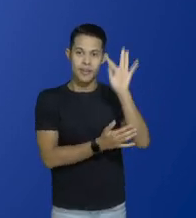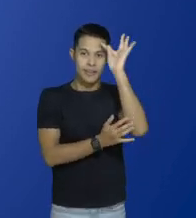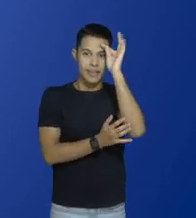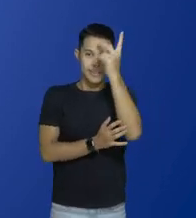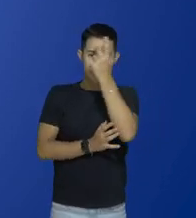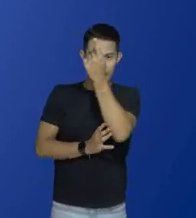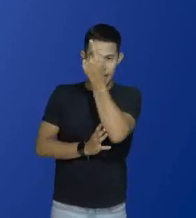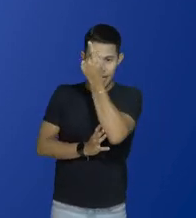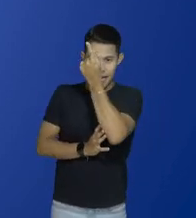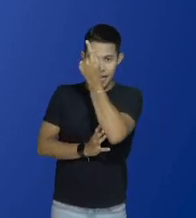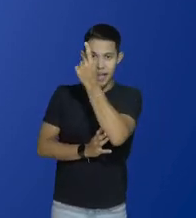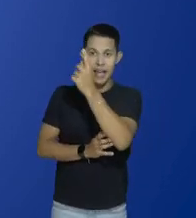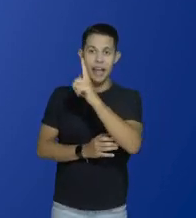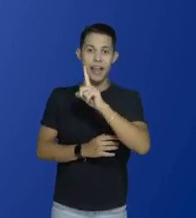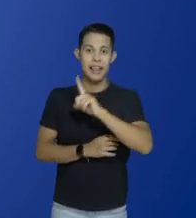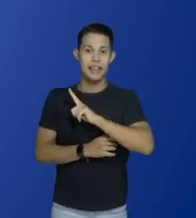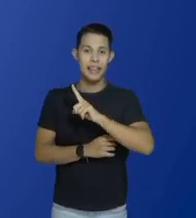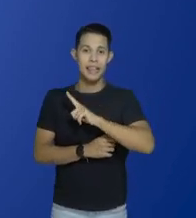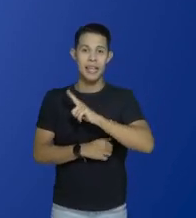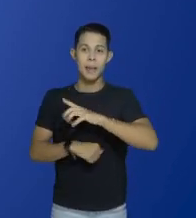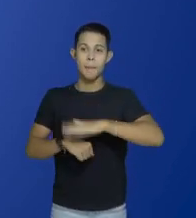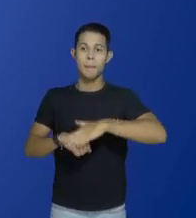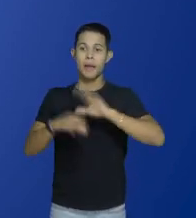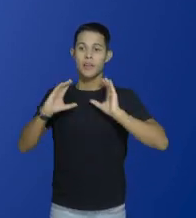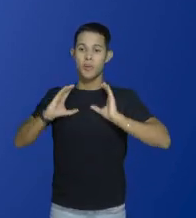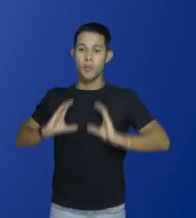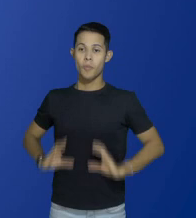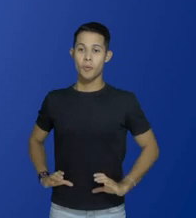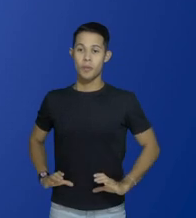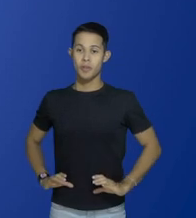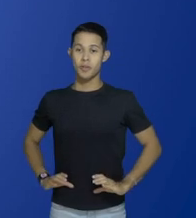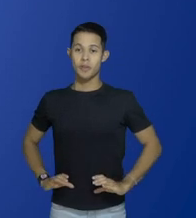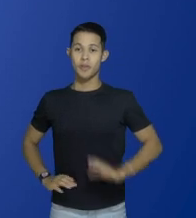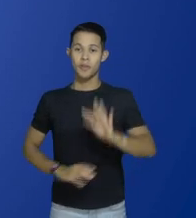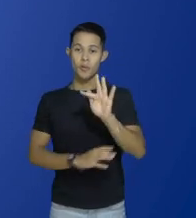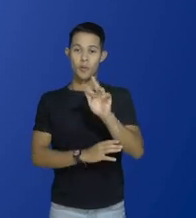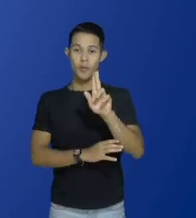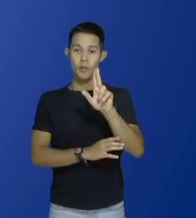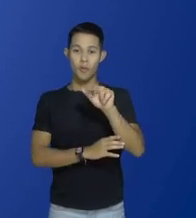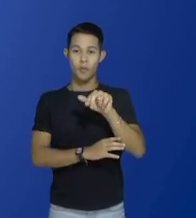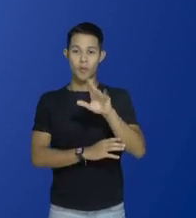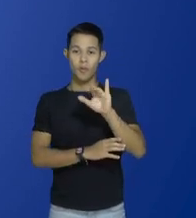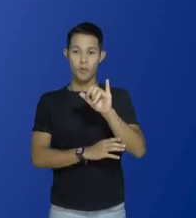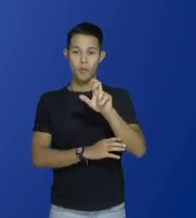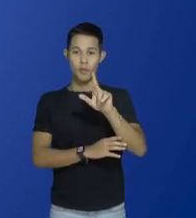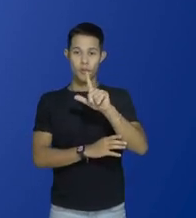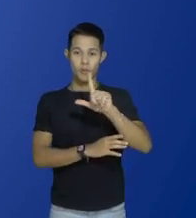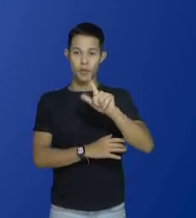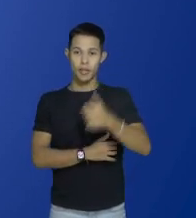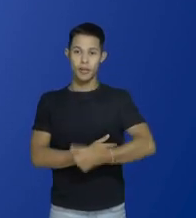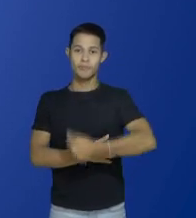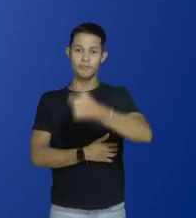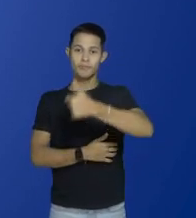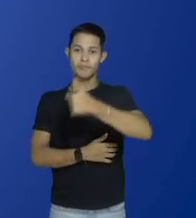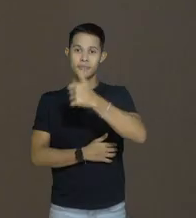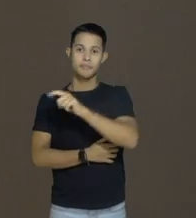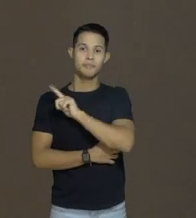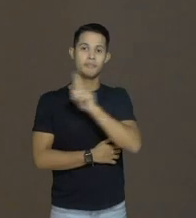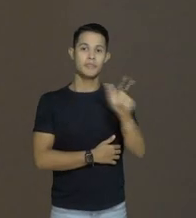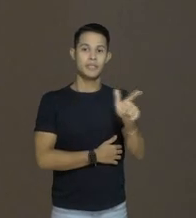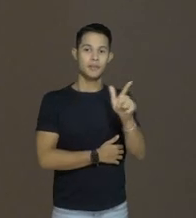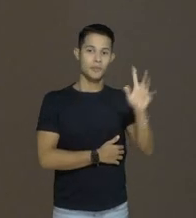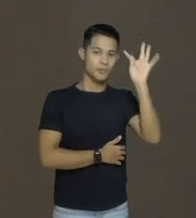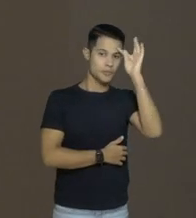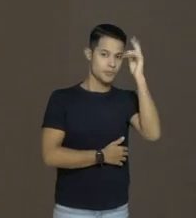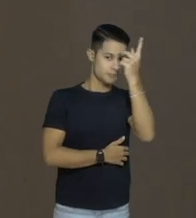crianças que só com TDAH. Porque a dislexia atrapalha muito a vida da criança. O TDAH, sozinho,